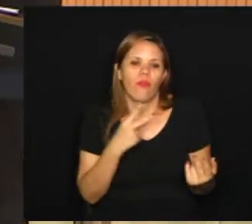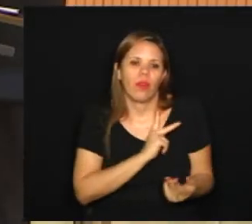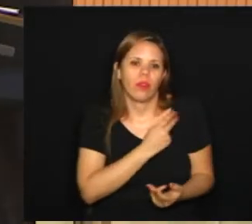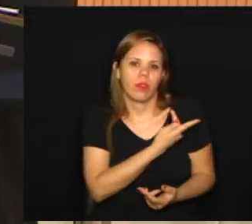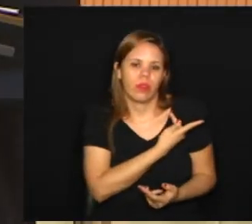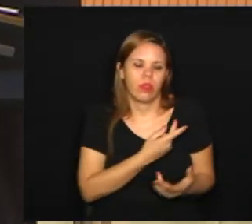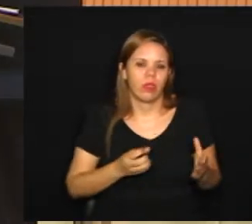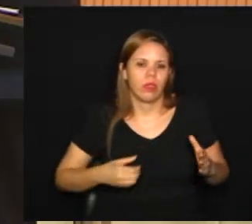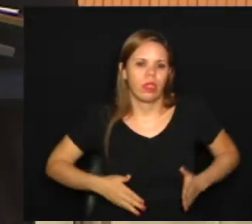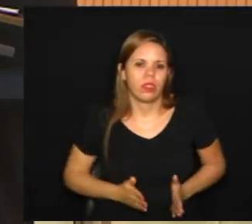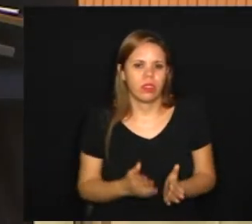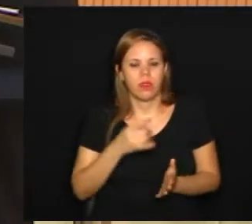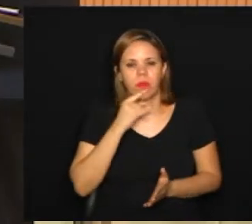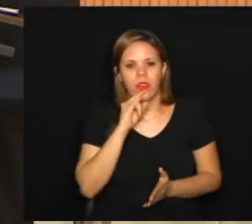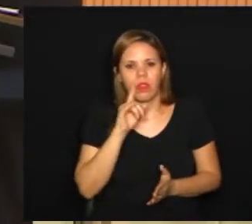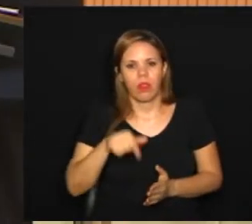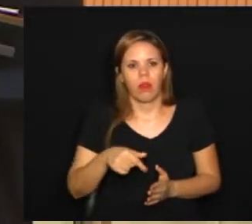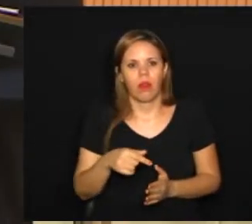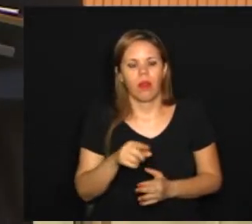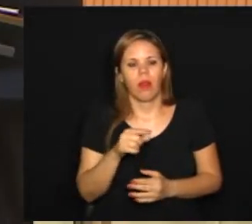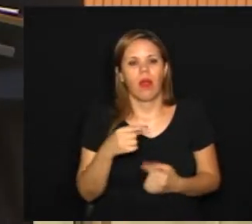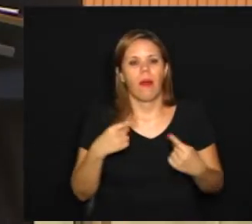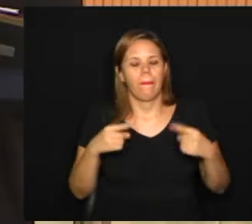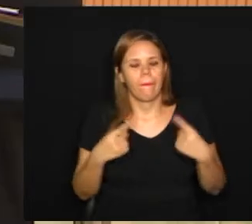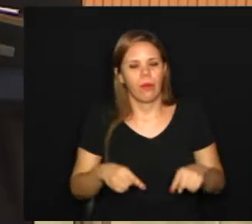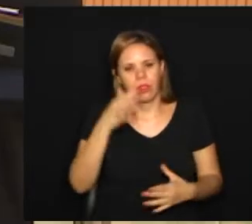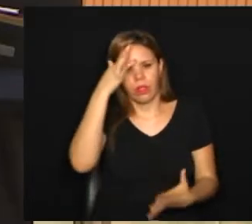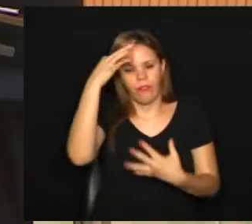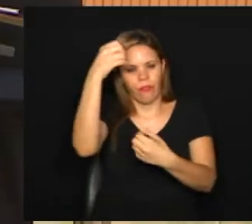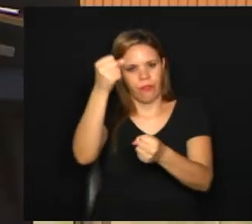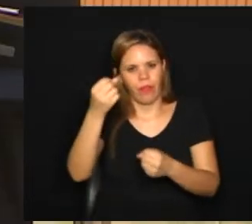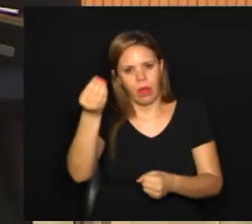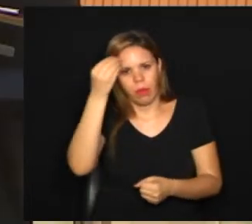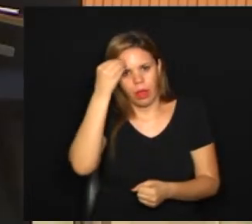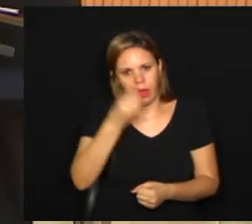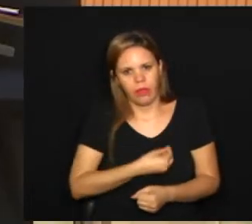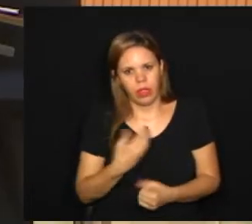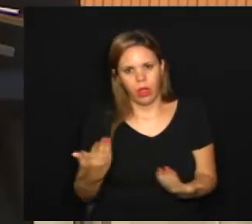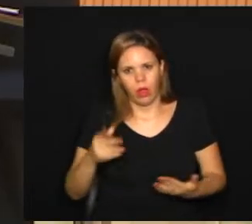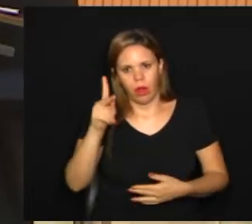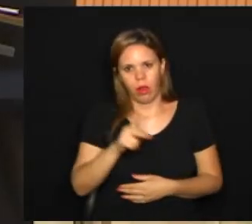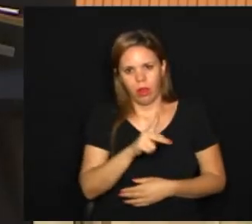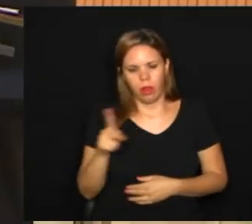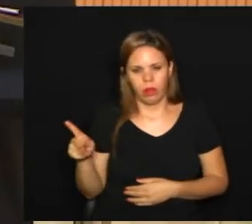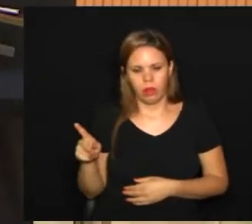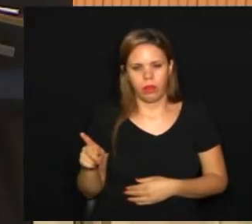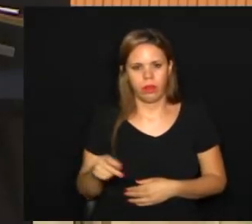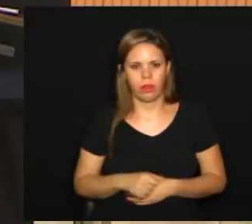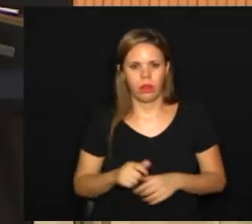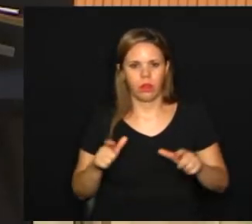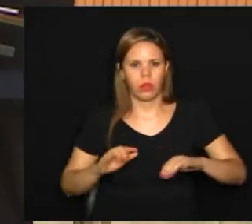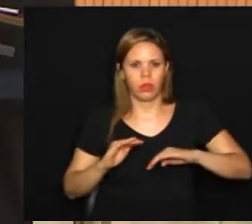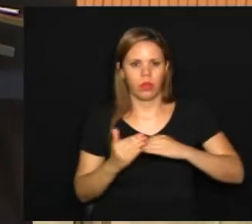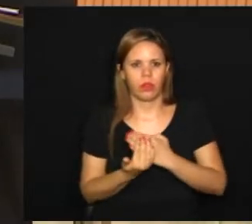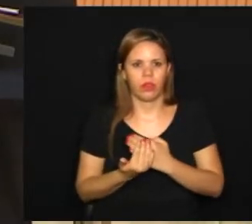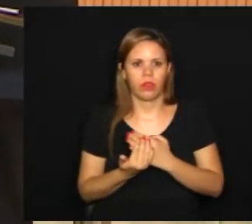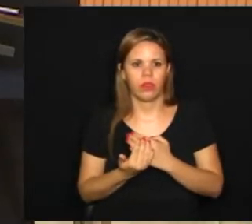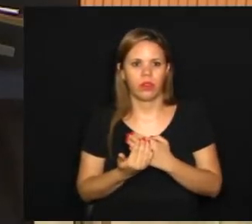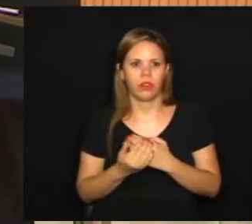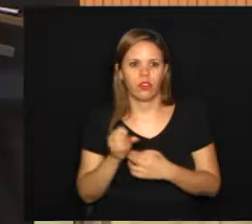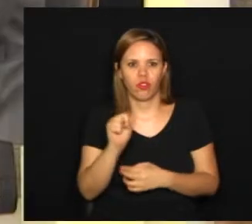de Piracicaba e a música e a fé marcaram a vida dele. Atualmente é padre na paróquia Santana, localizada no distrito